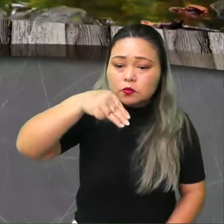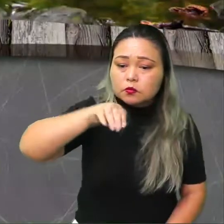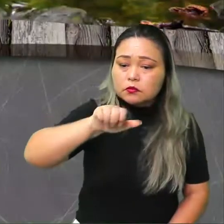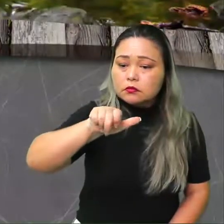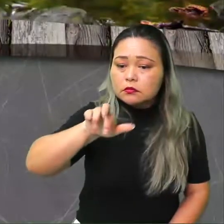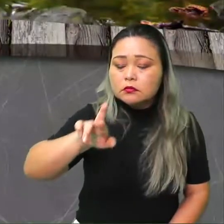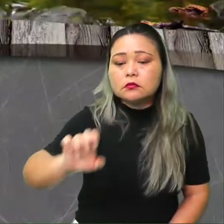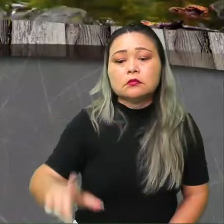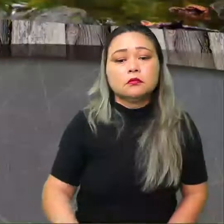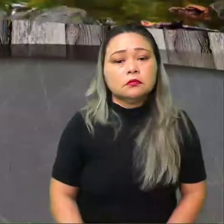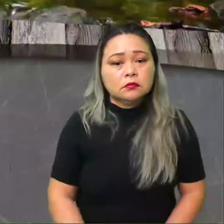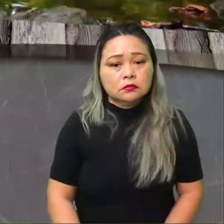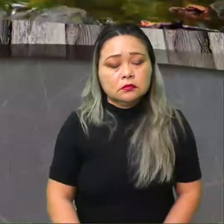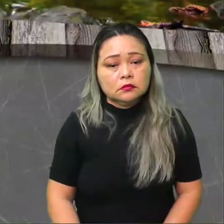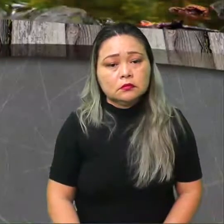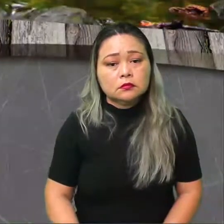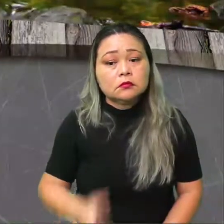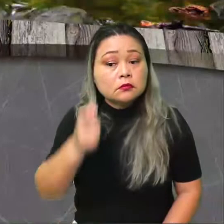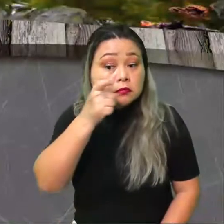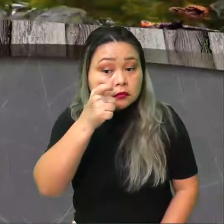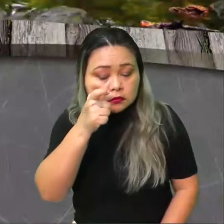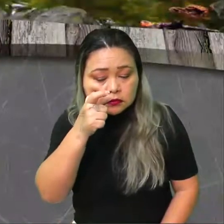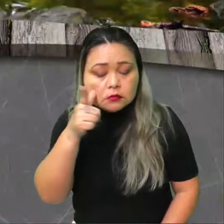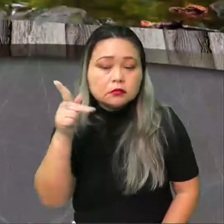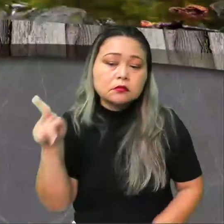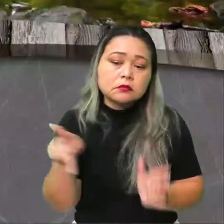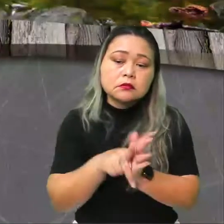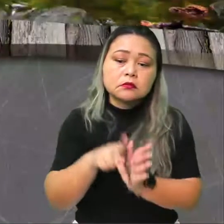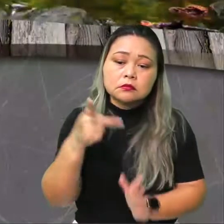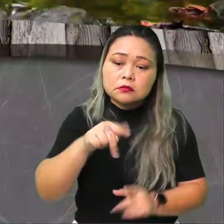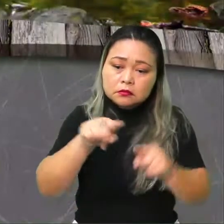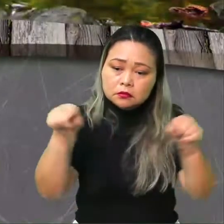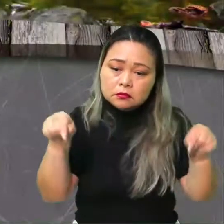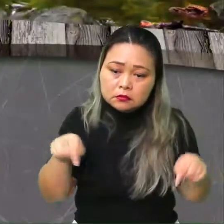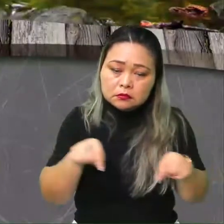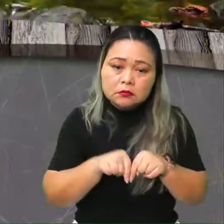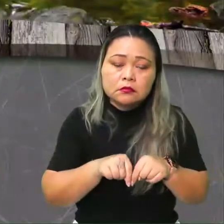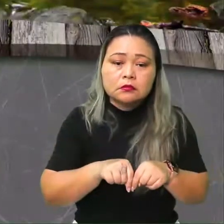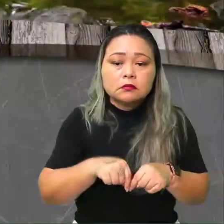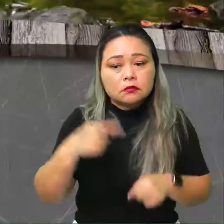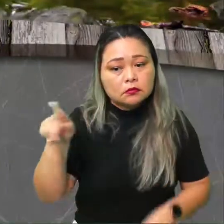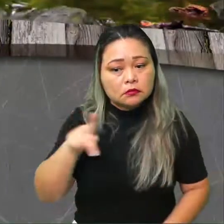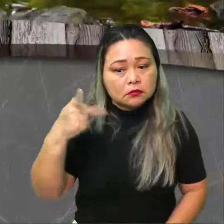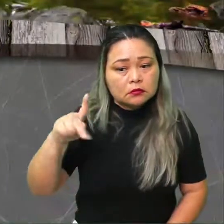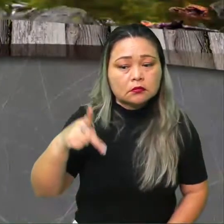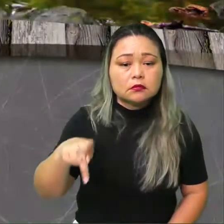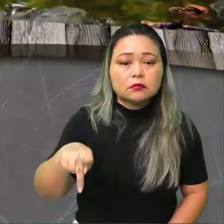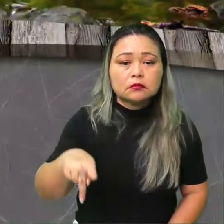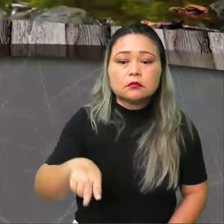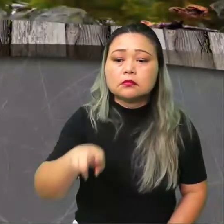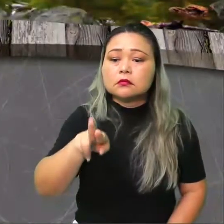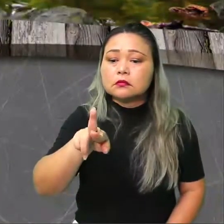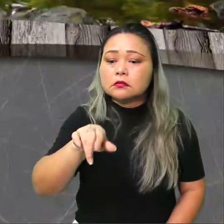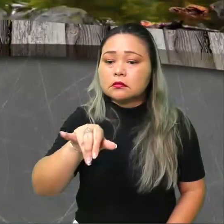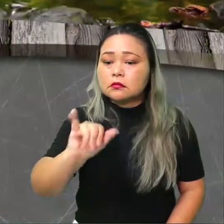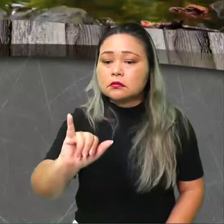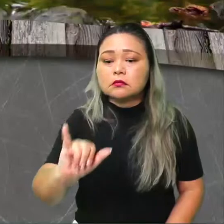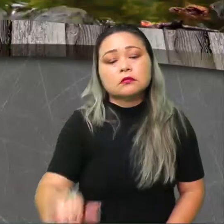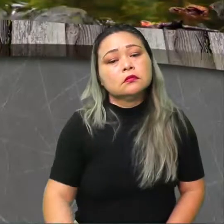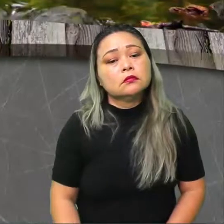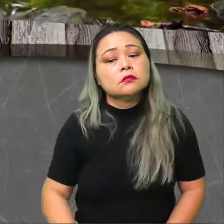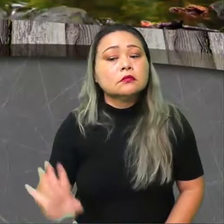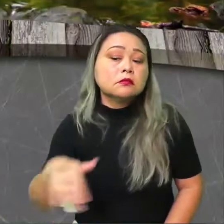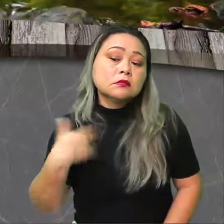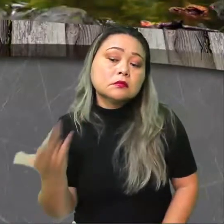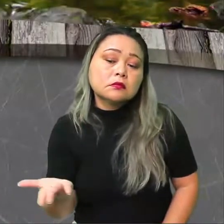a elaboração experimental de Stanley Miller no laboratório lá do seu professor Urey?